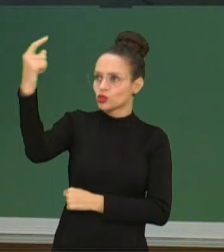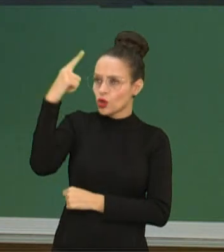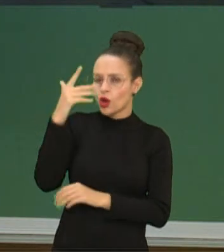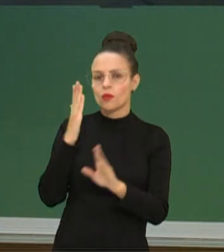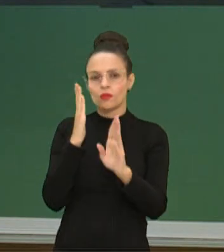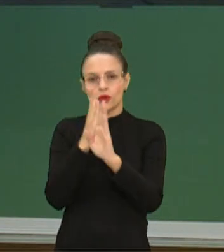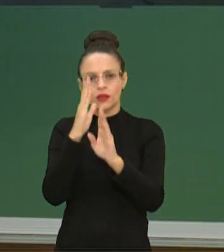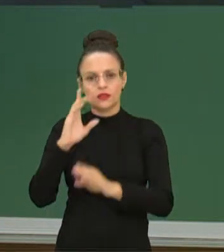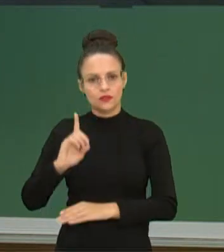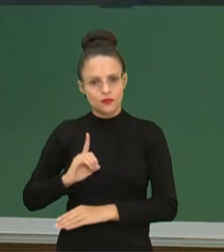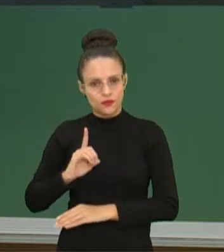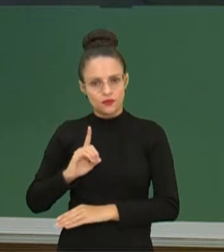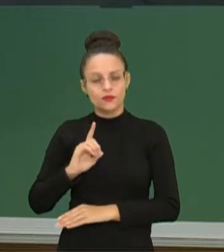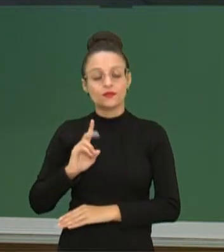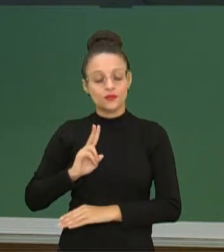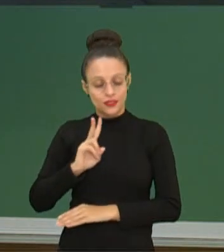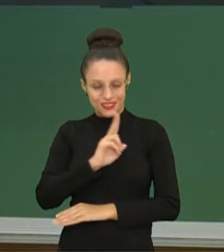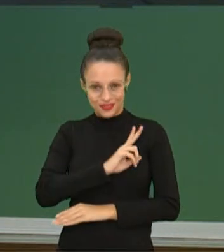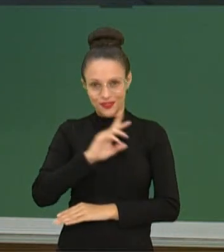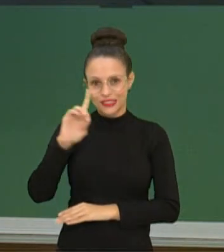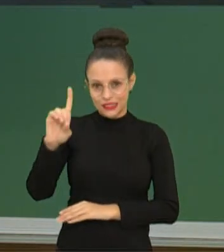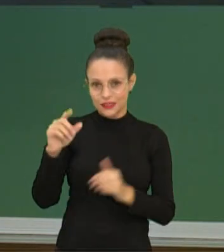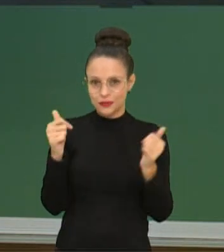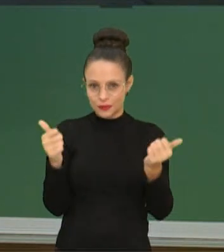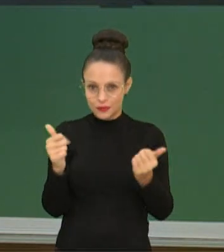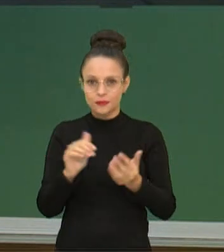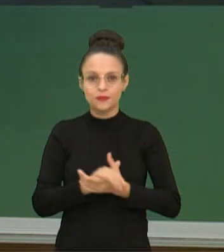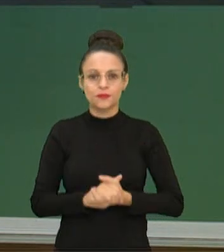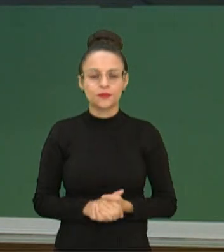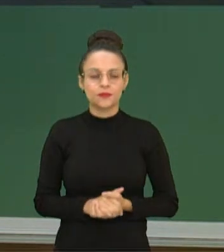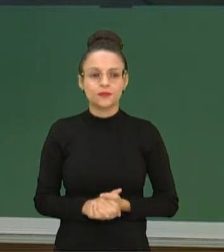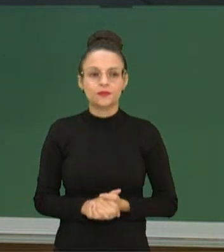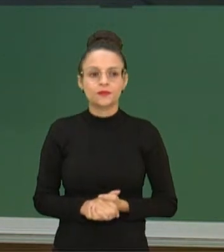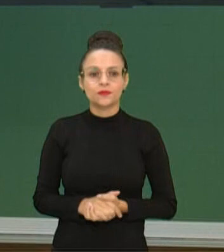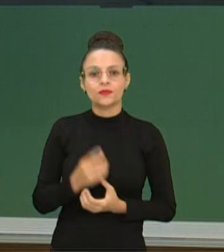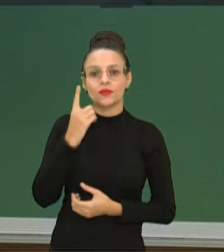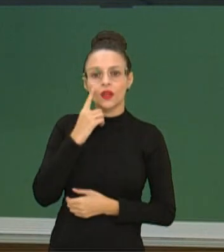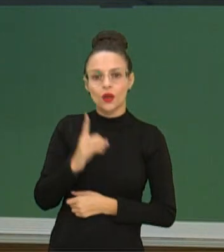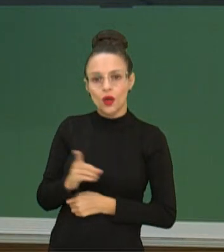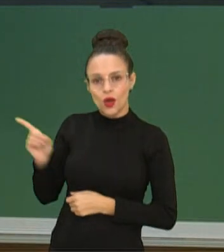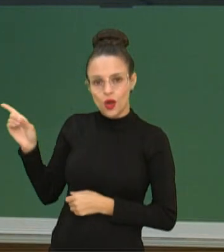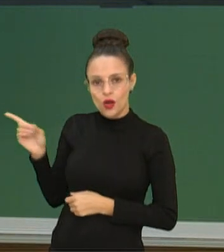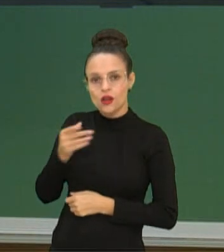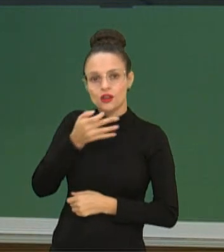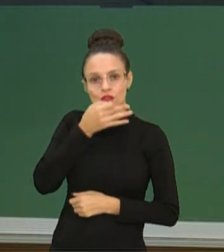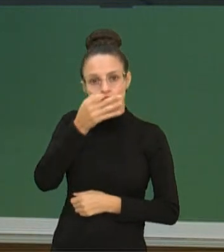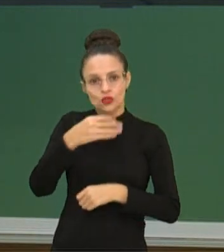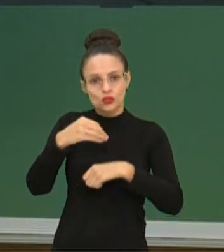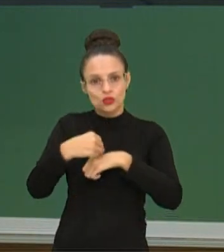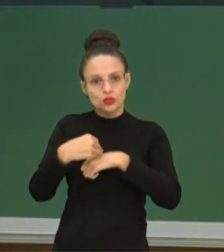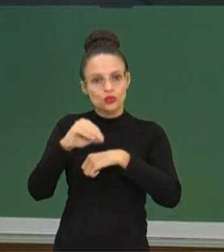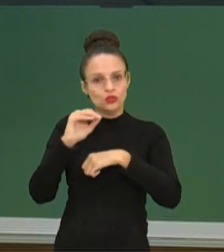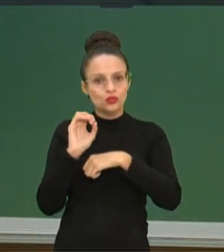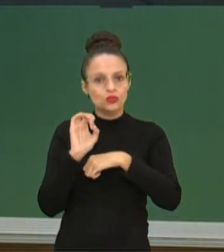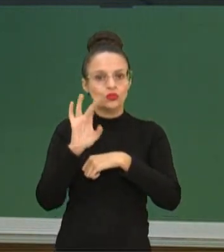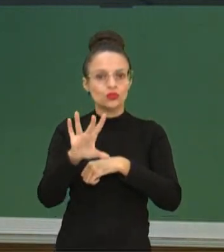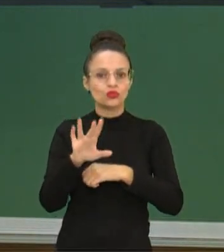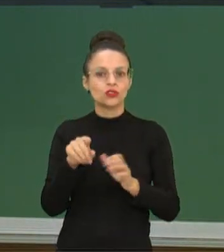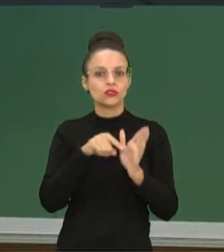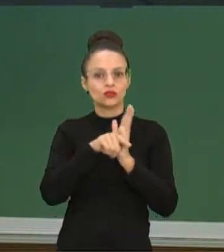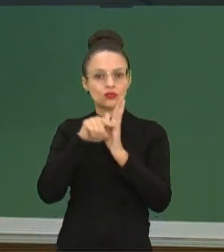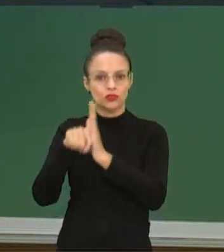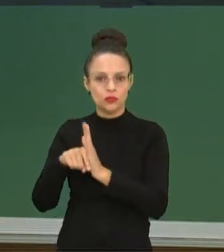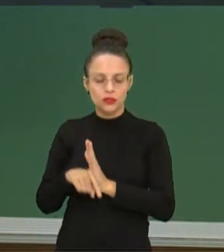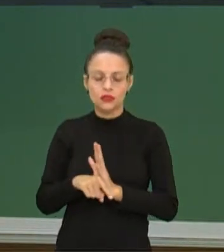da vitamina D, beleza? Pessoal, fica aqui uma sugestão de pesquisa, tá? Como eu disse aqui, a gente conseguiu